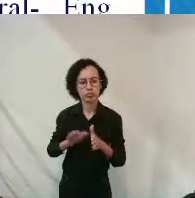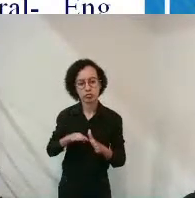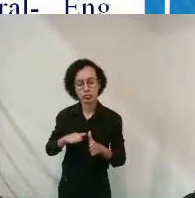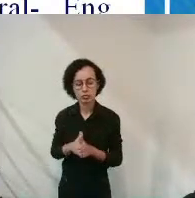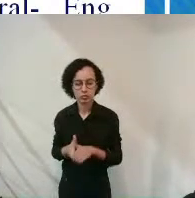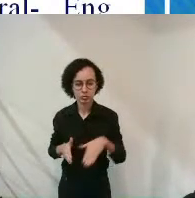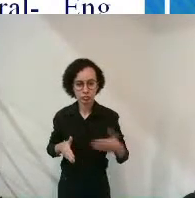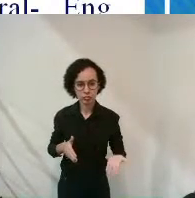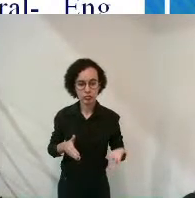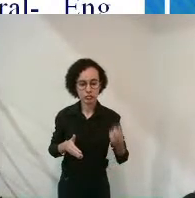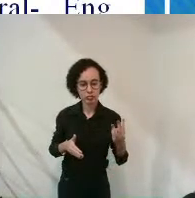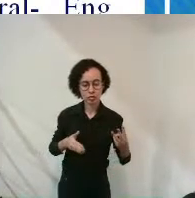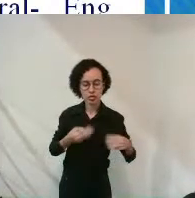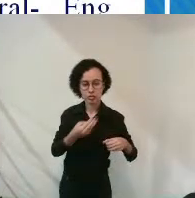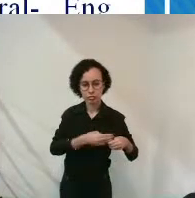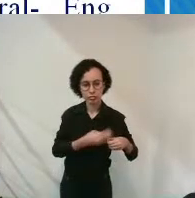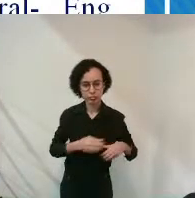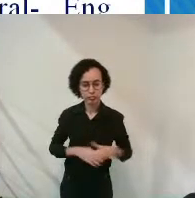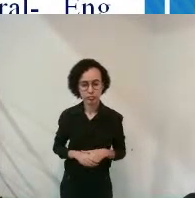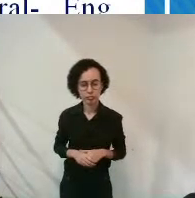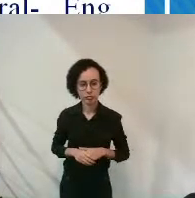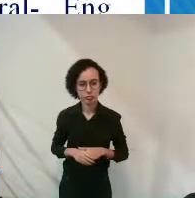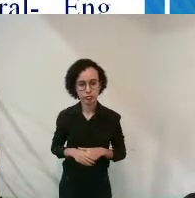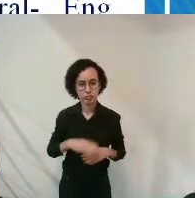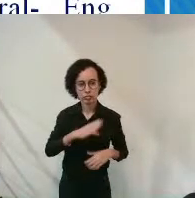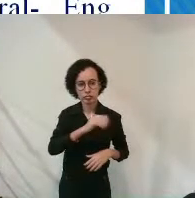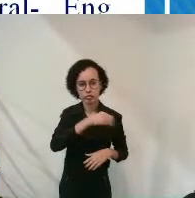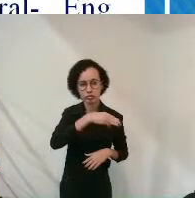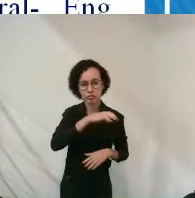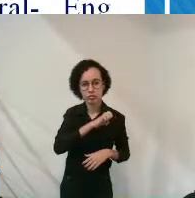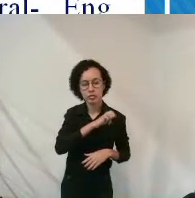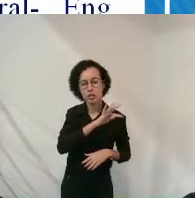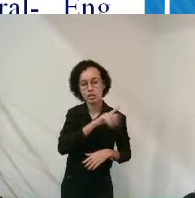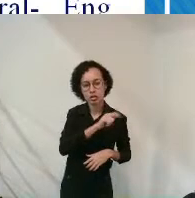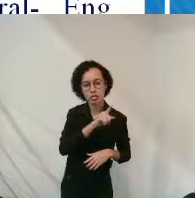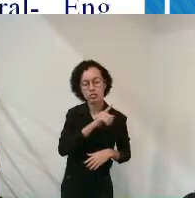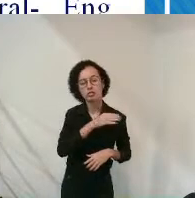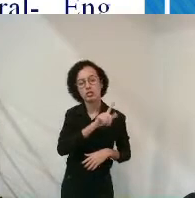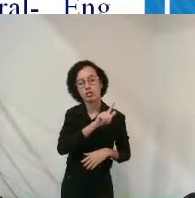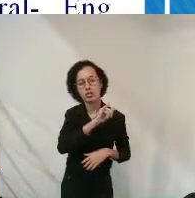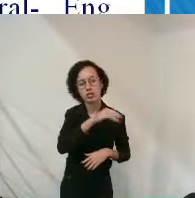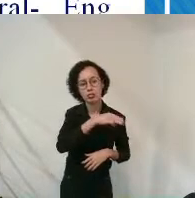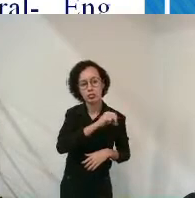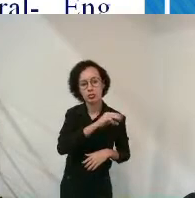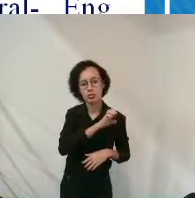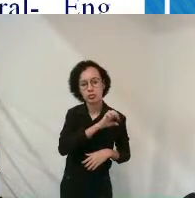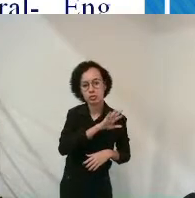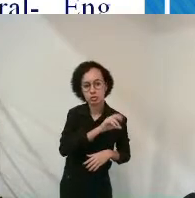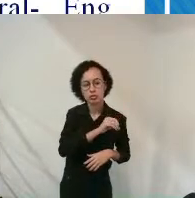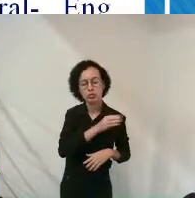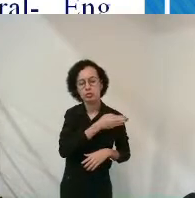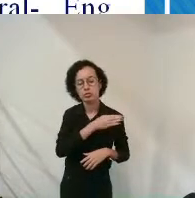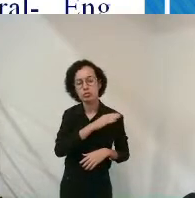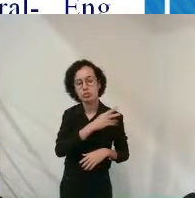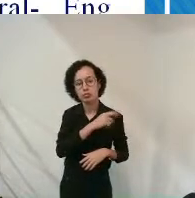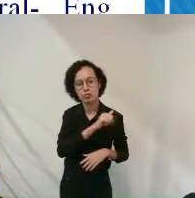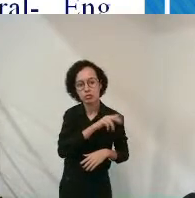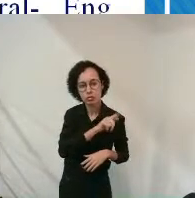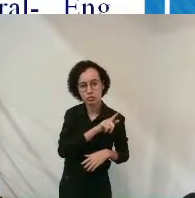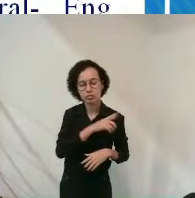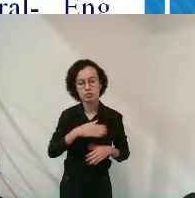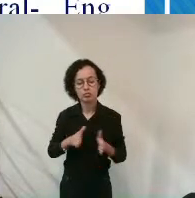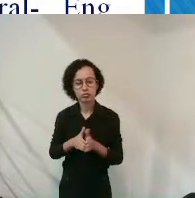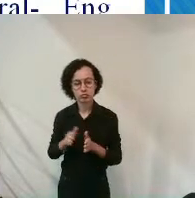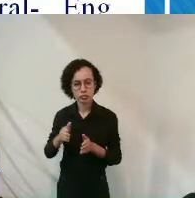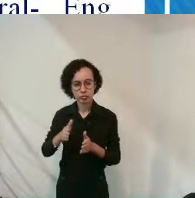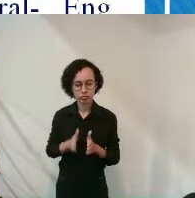3 municípios. Cametá, Nimoeiro do Ajuru e Oeiras do Pará. Na margem